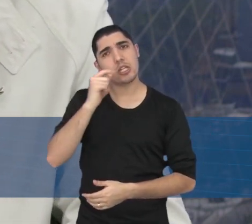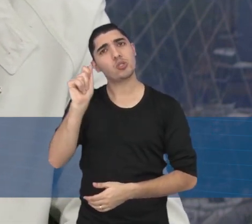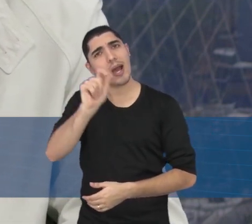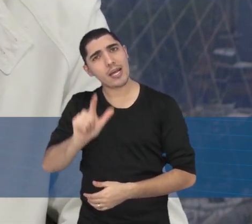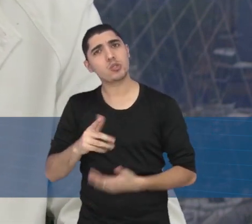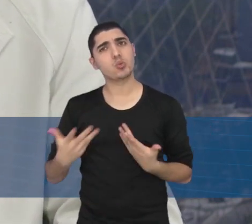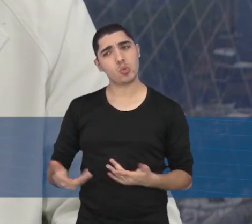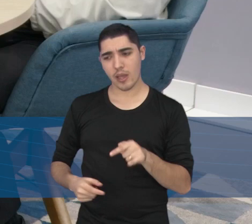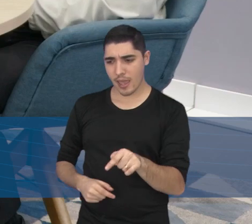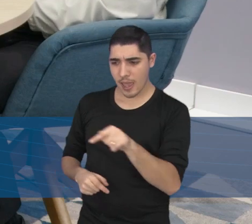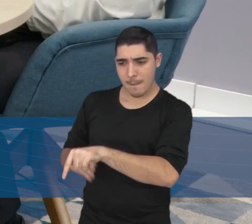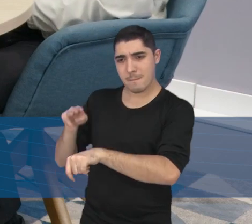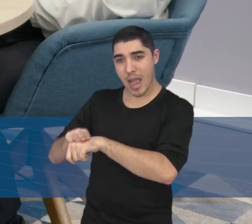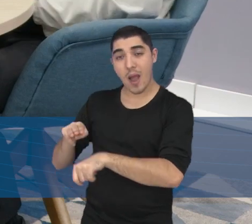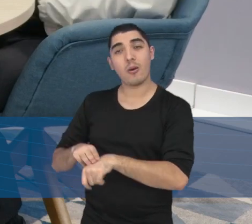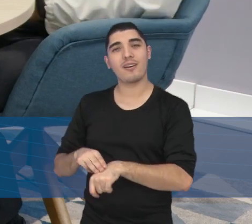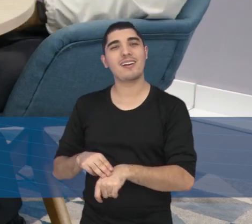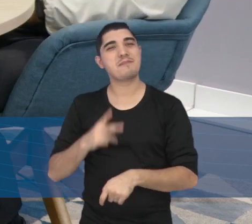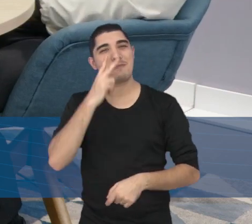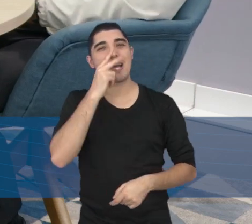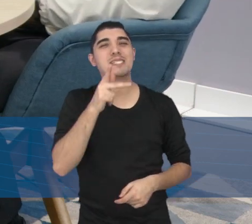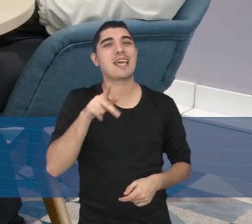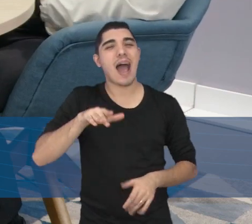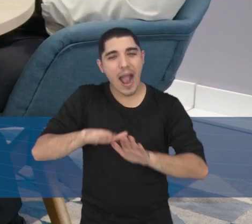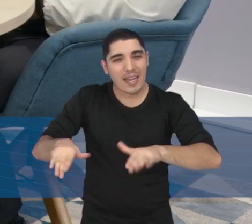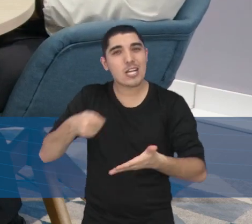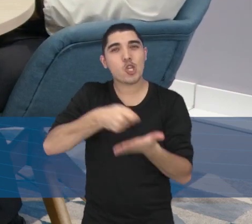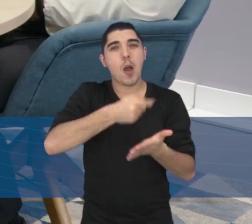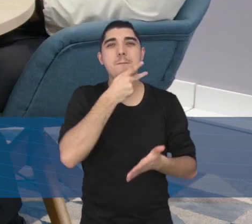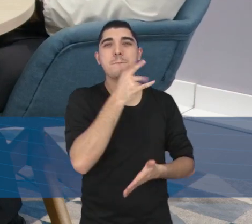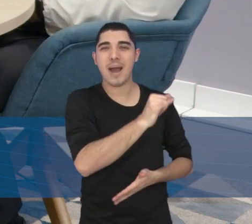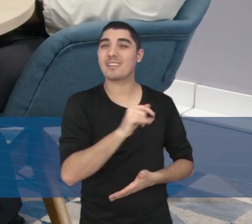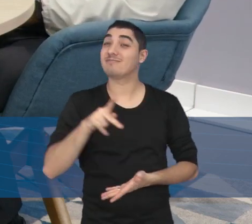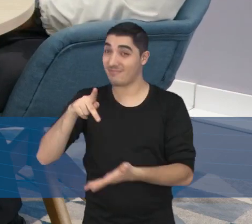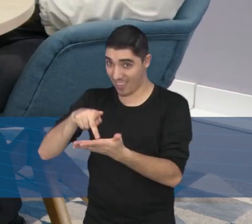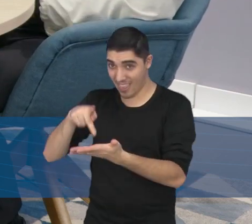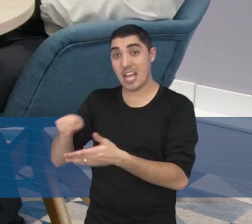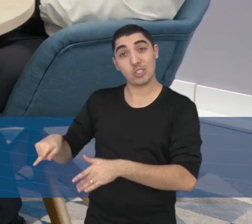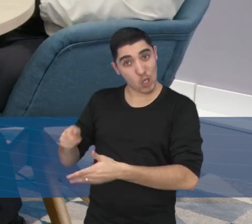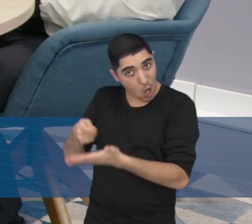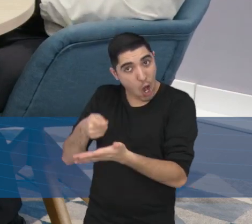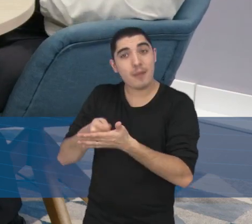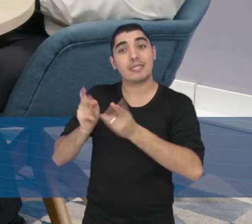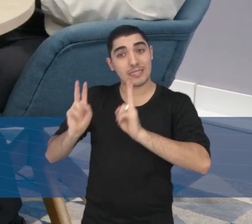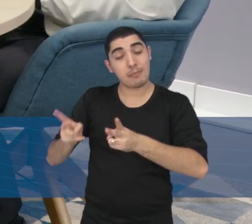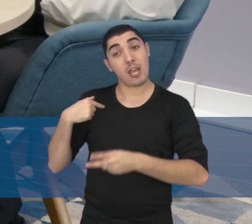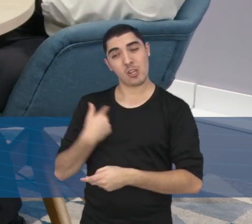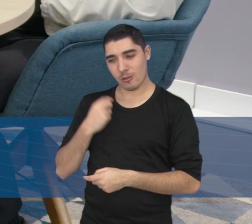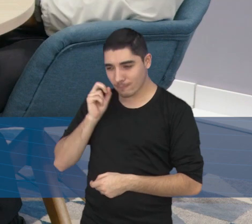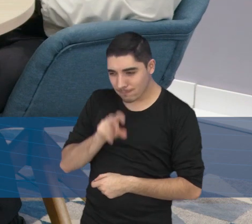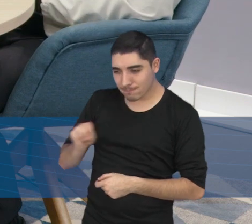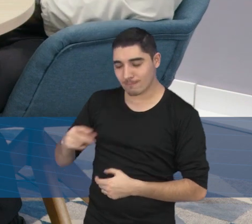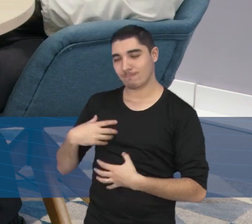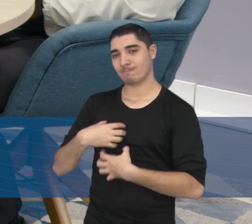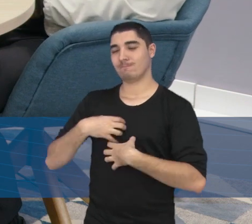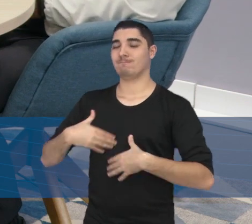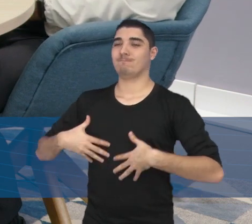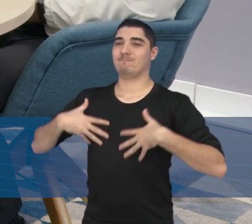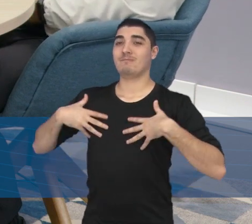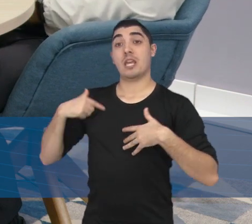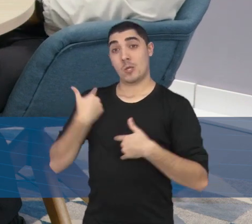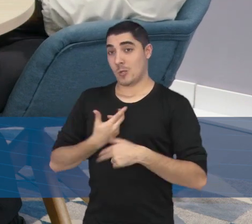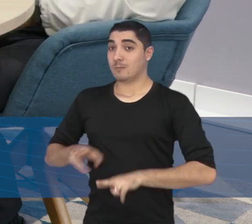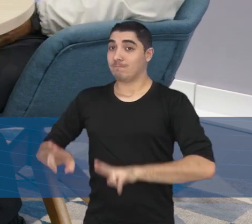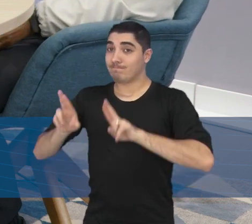lixo cobra marrom, mesmo, né? E a criança cobra. Então essa é a parte assim, gratificante para nós, que a gente tem esperança que vai